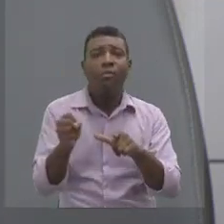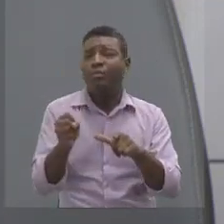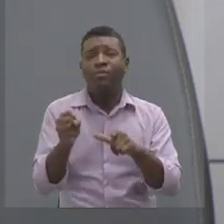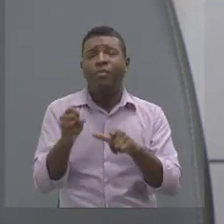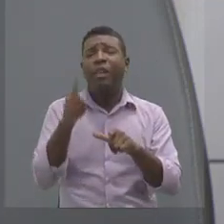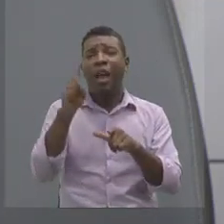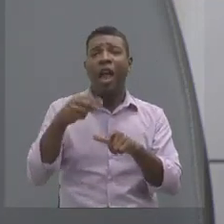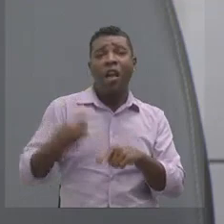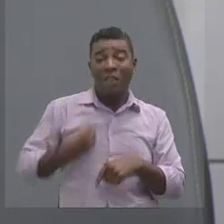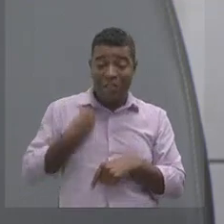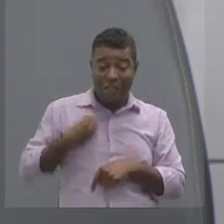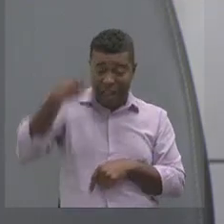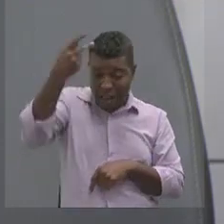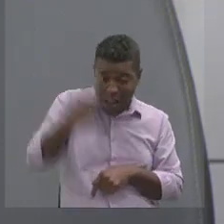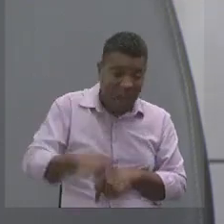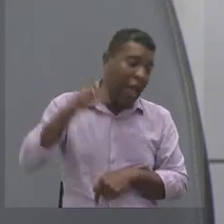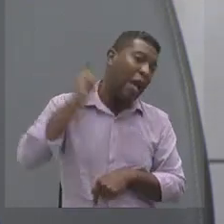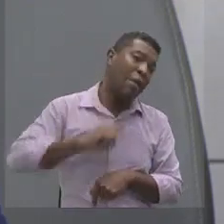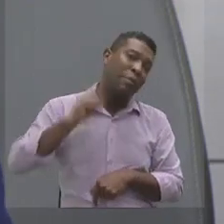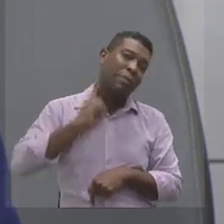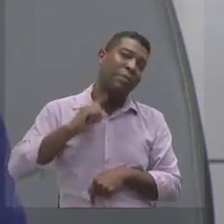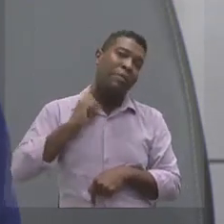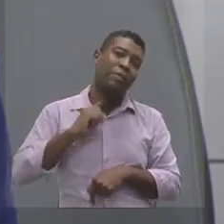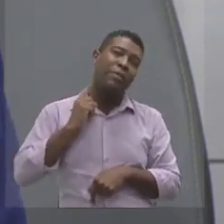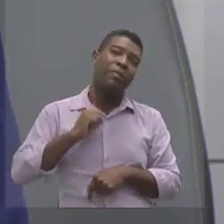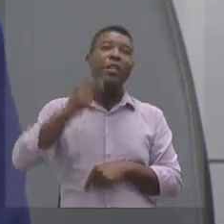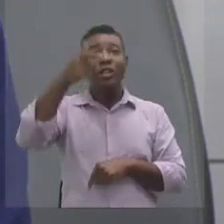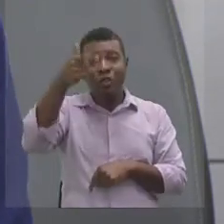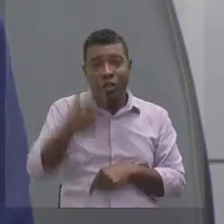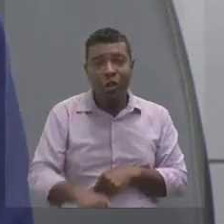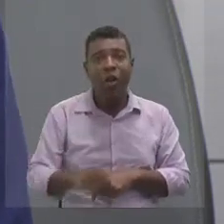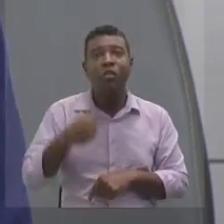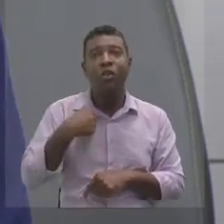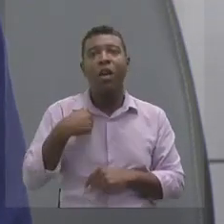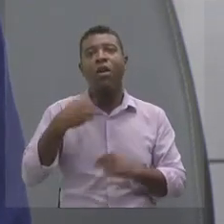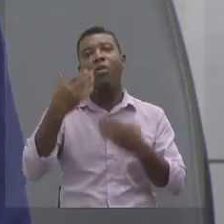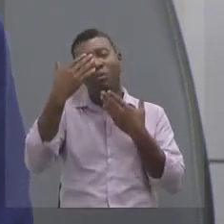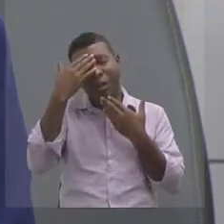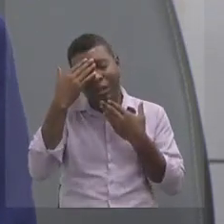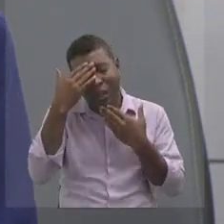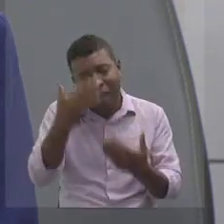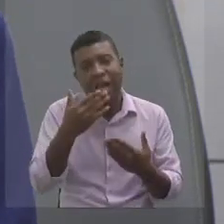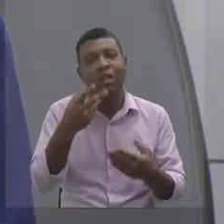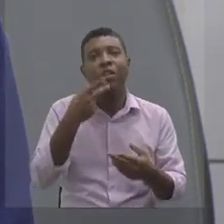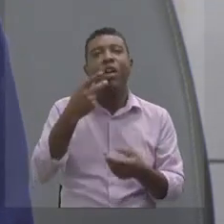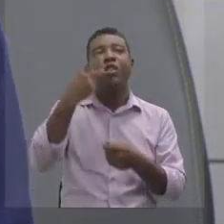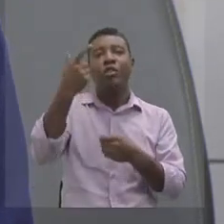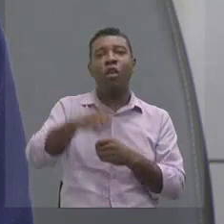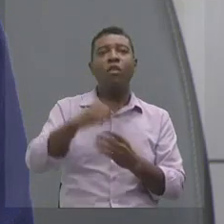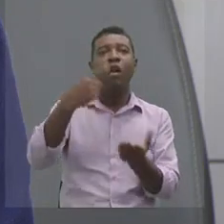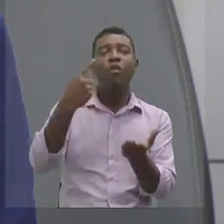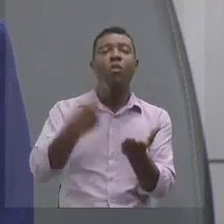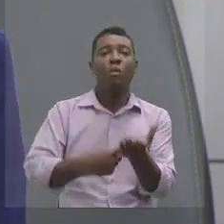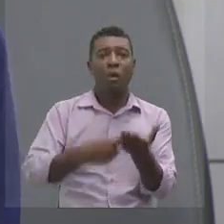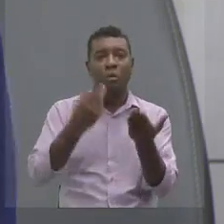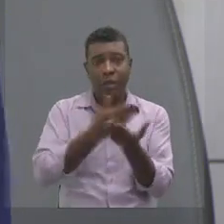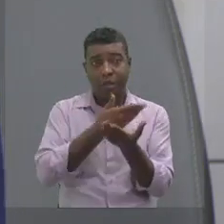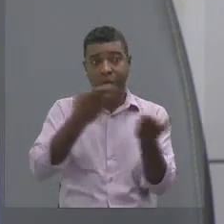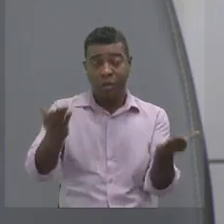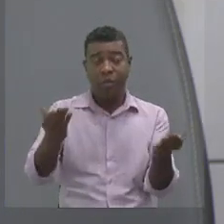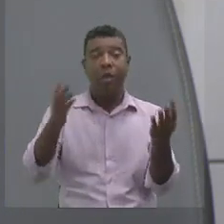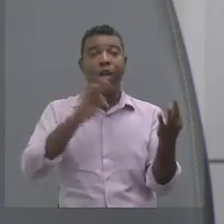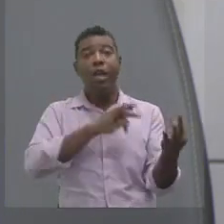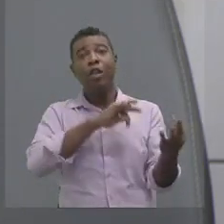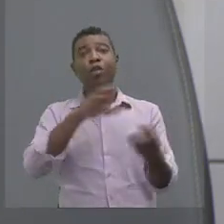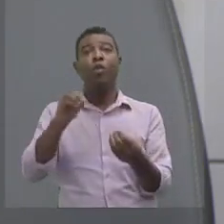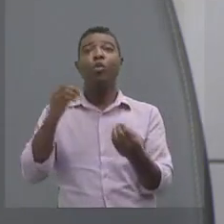das vidas mineiras e mais uma vez reitera e agradeço aí esse compromisso e todo Esse